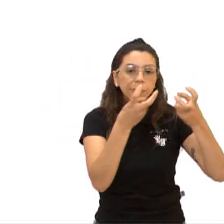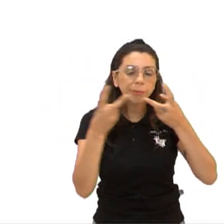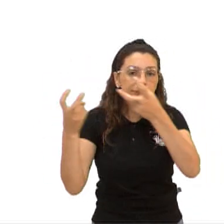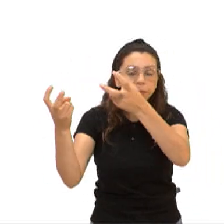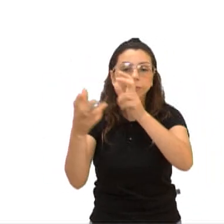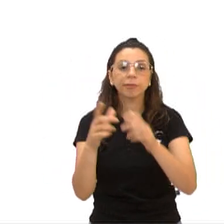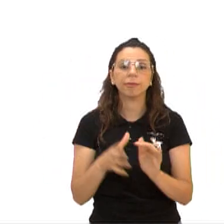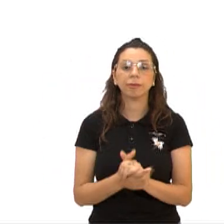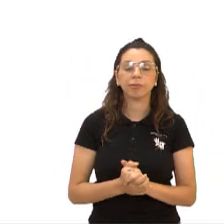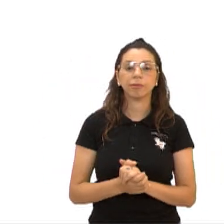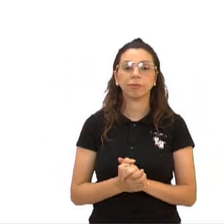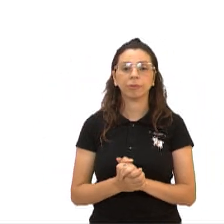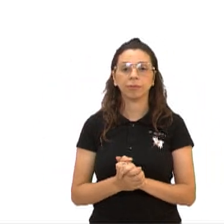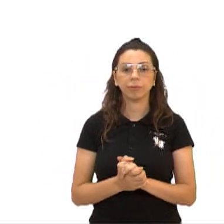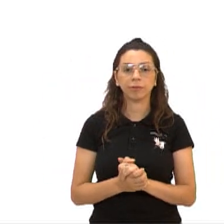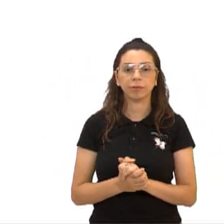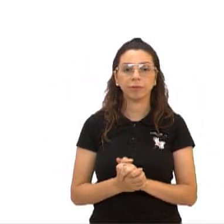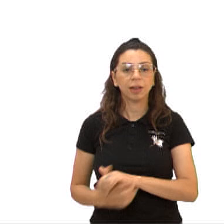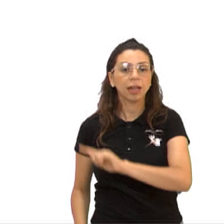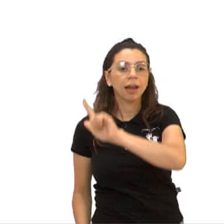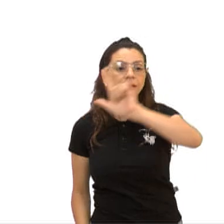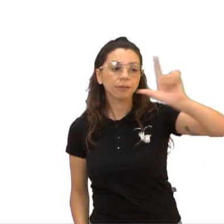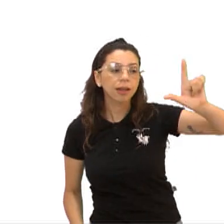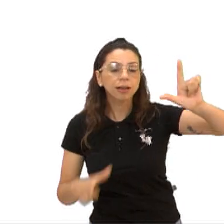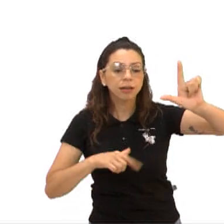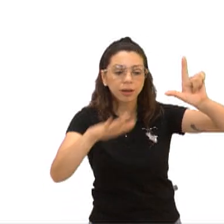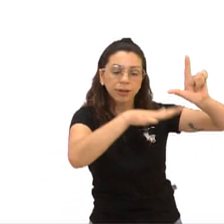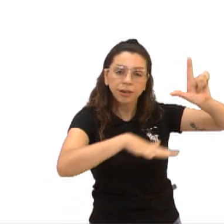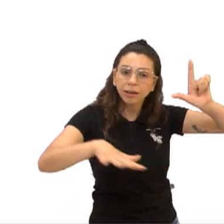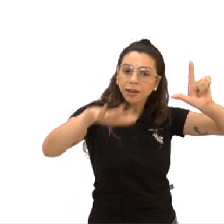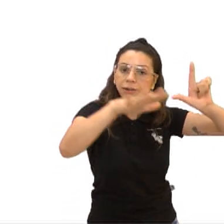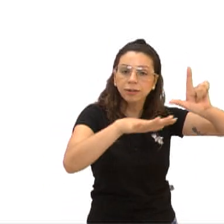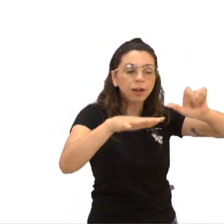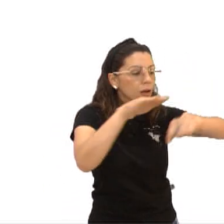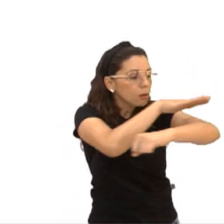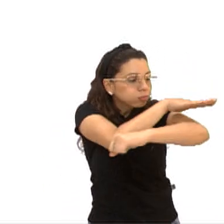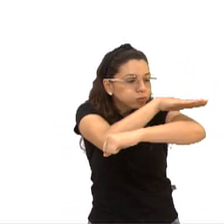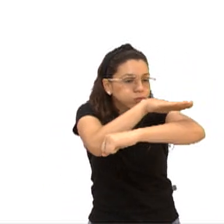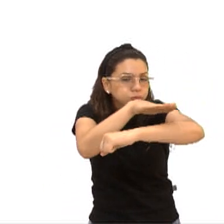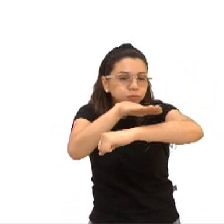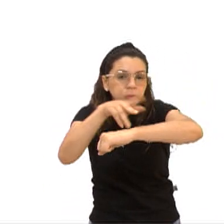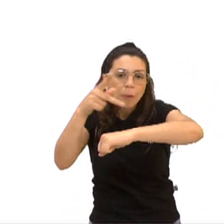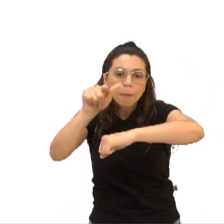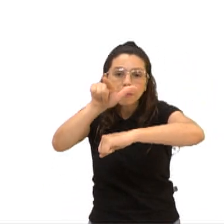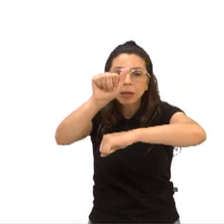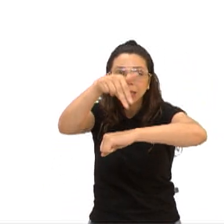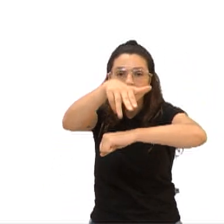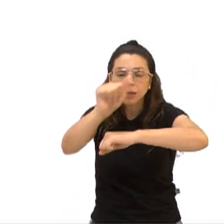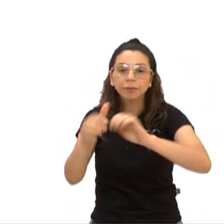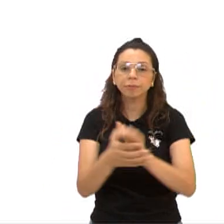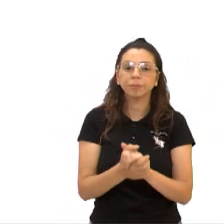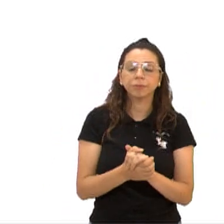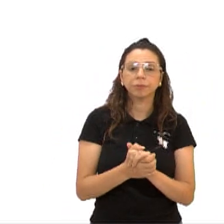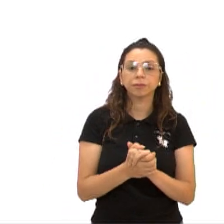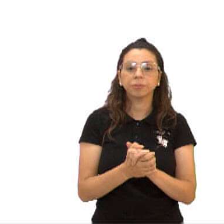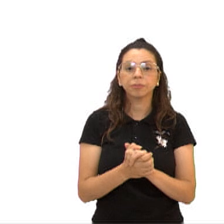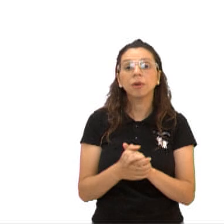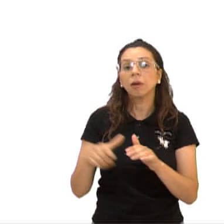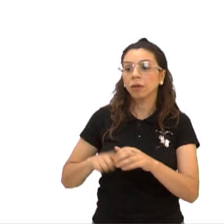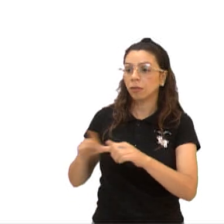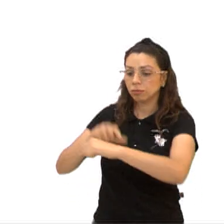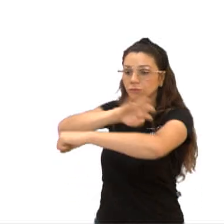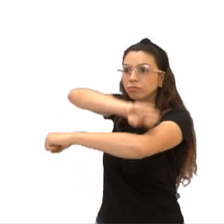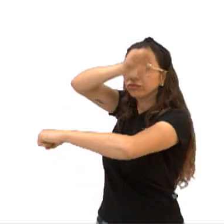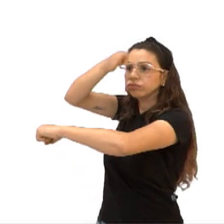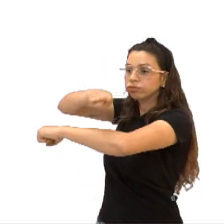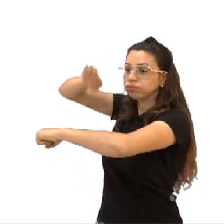que a leste, do lado direito, nós temos regiões mais planas, planícies mesmo. Já no lado esquerdo, nós temos um conjunto de